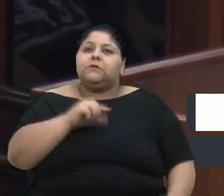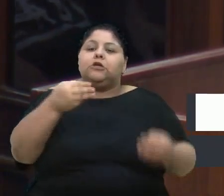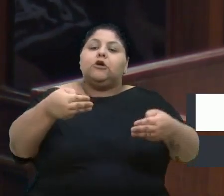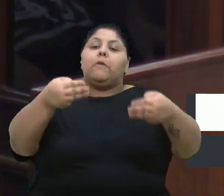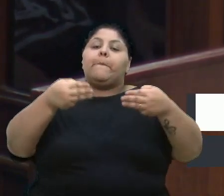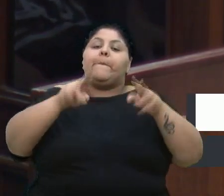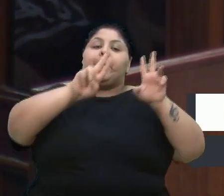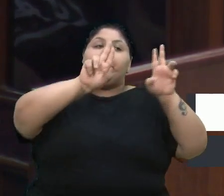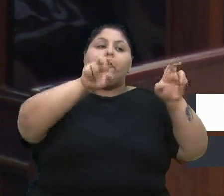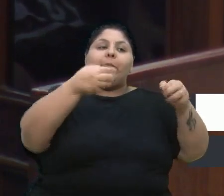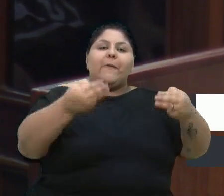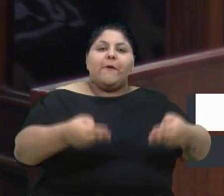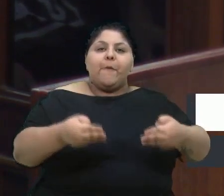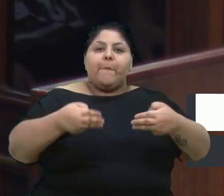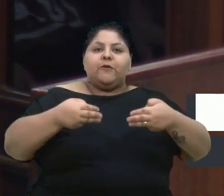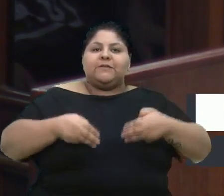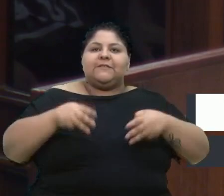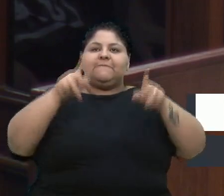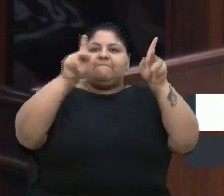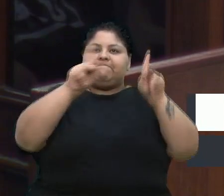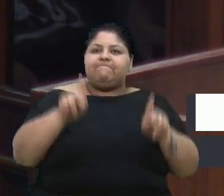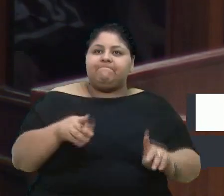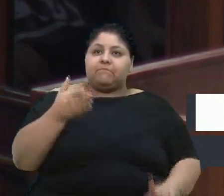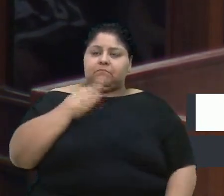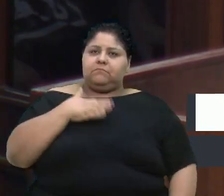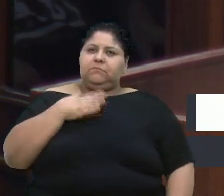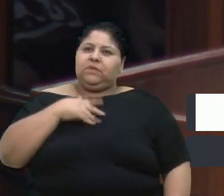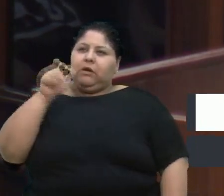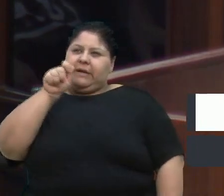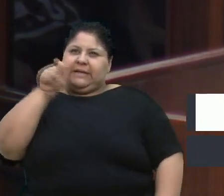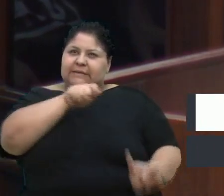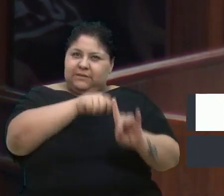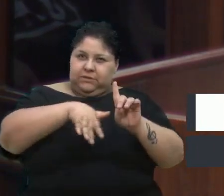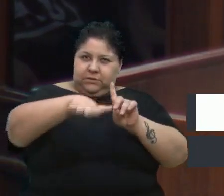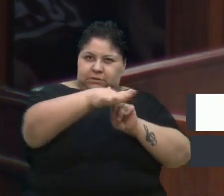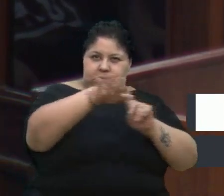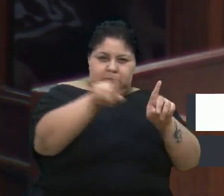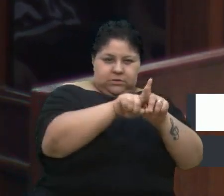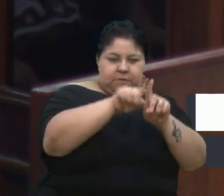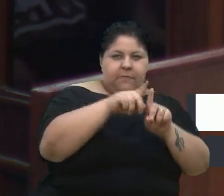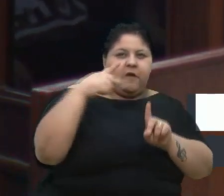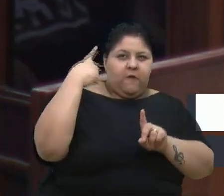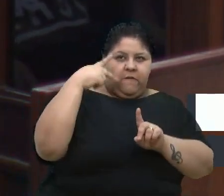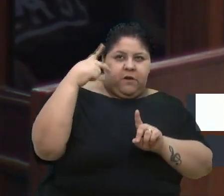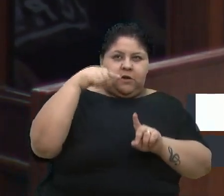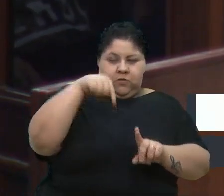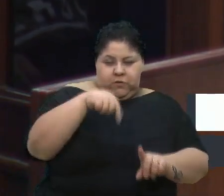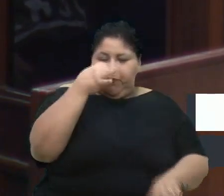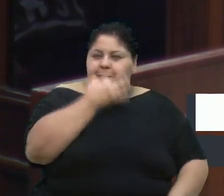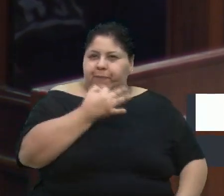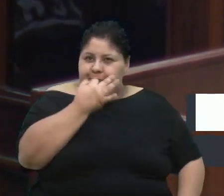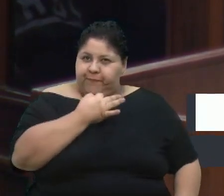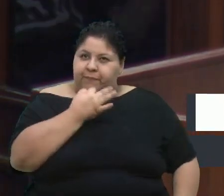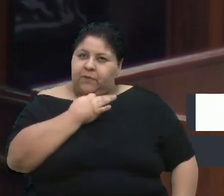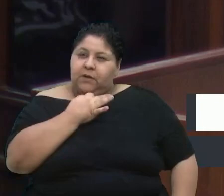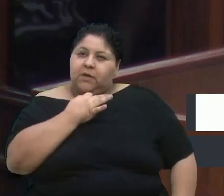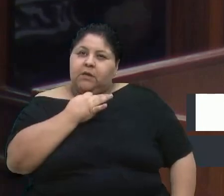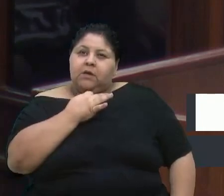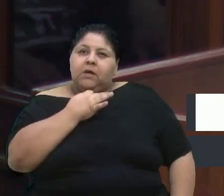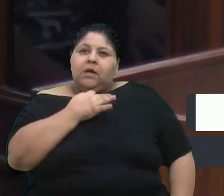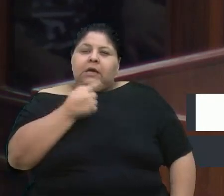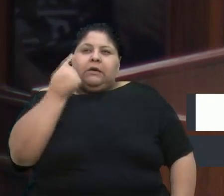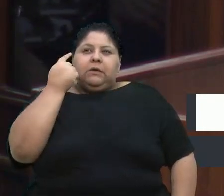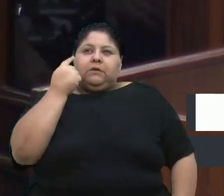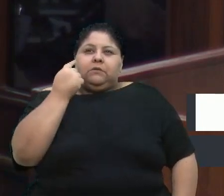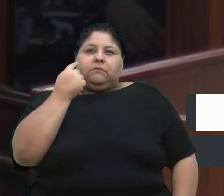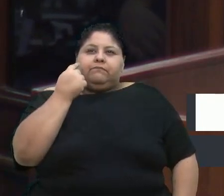paz. Eu, na condição de assistente social e vereador de Caxias do Sul, eu analiso um contexto